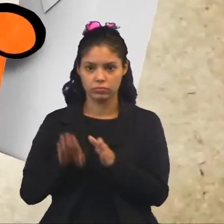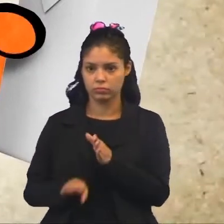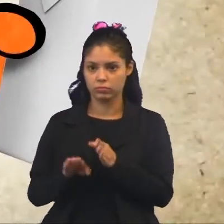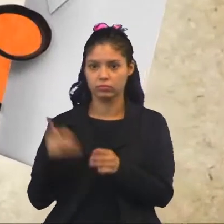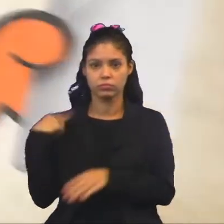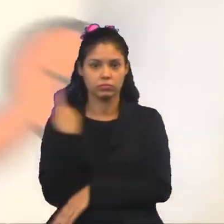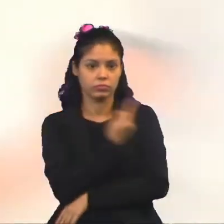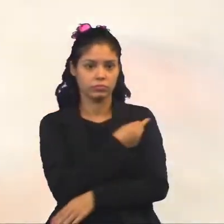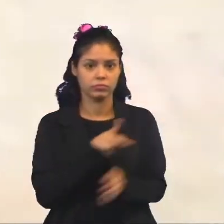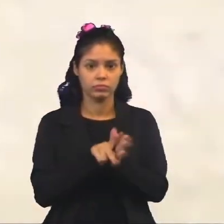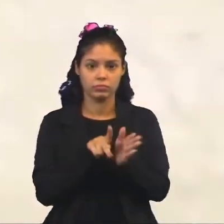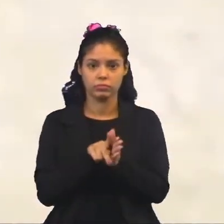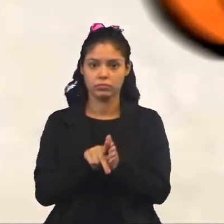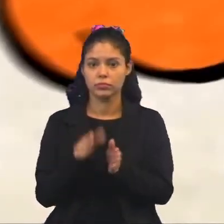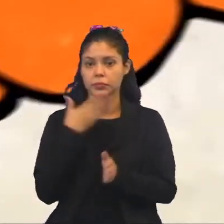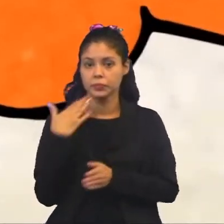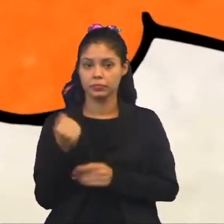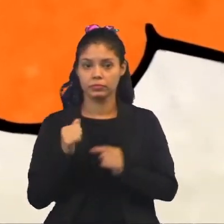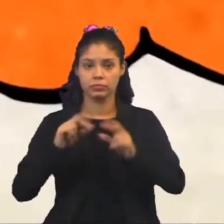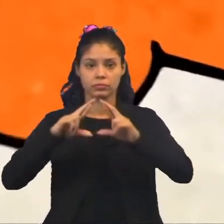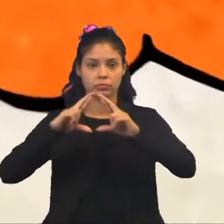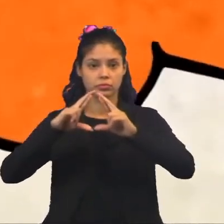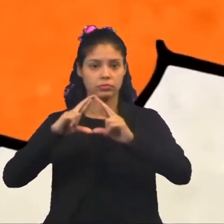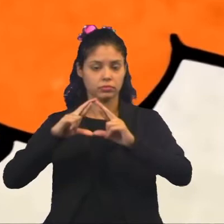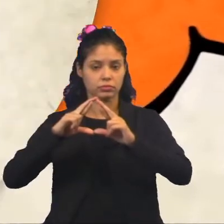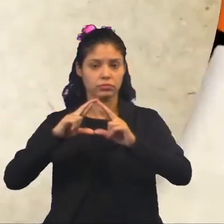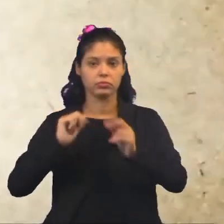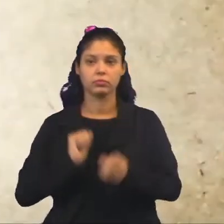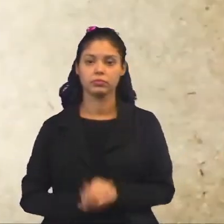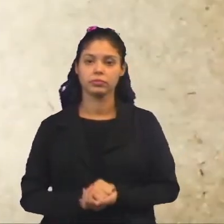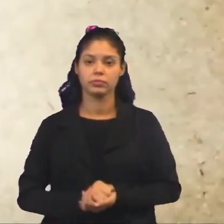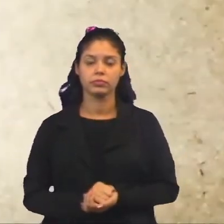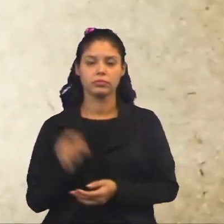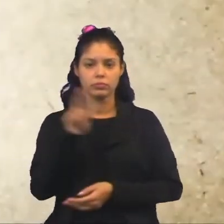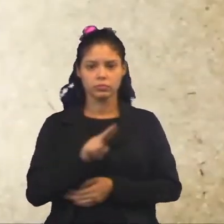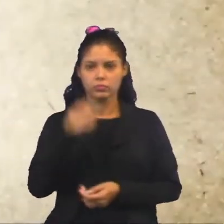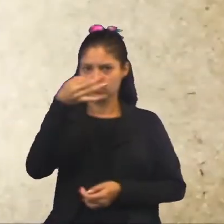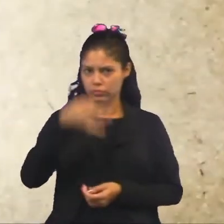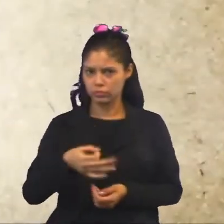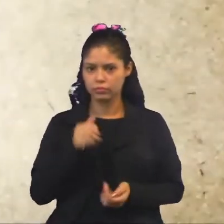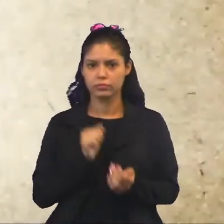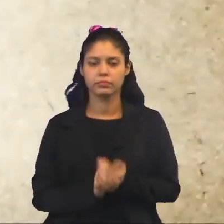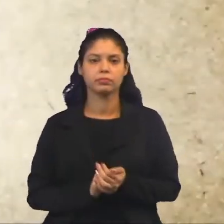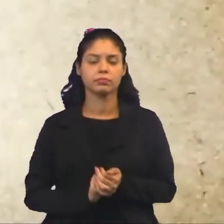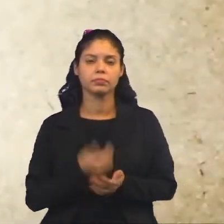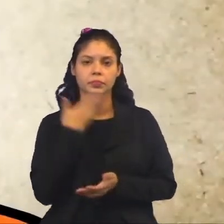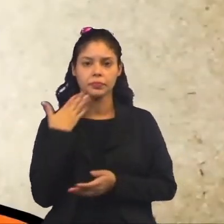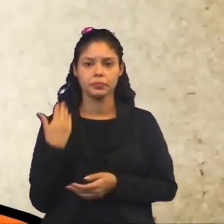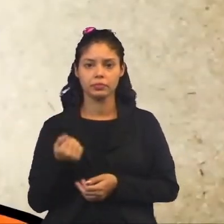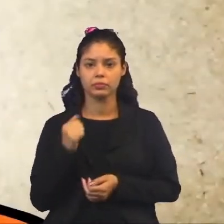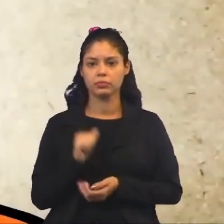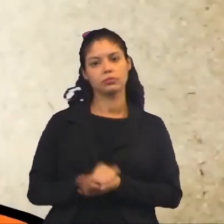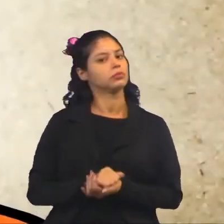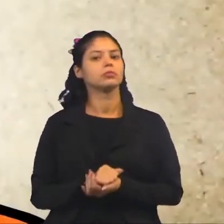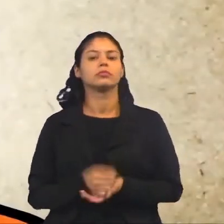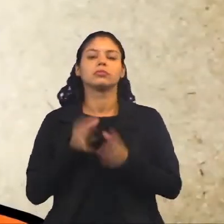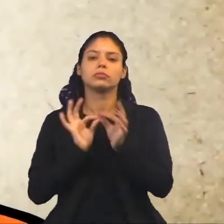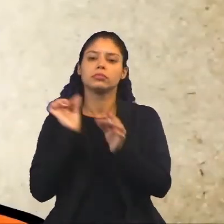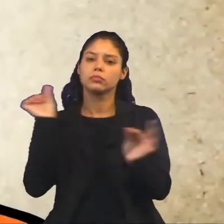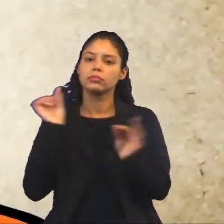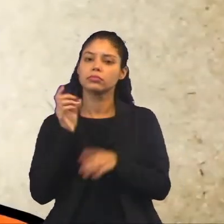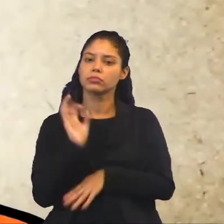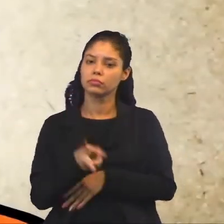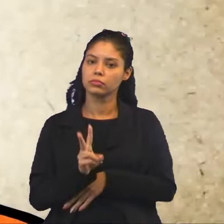no ambiente e que beneficia a sociedade. Pesquise sobre isso. Usando corretamente produtos mais duráveis, com embalagens na medida certa